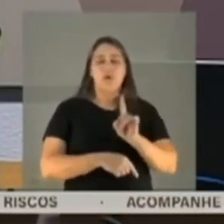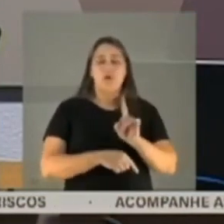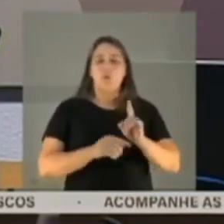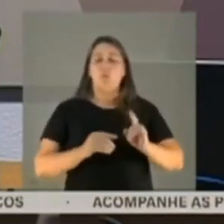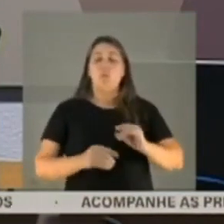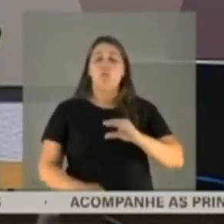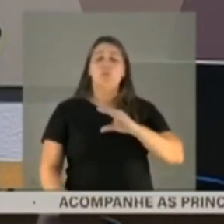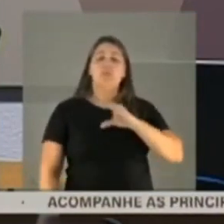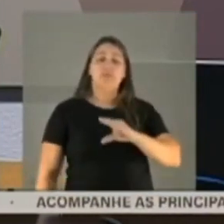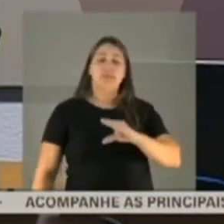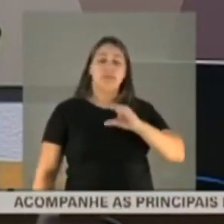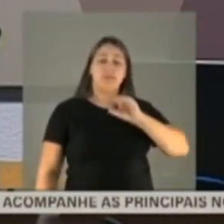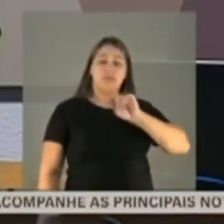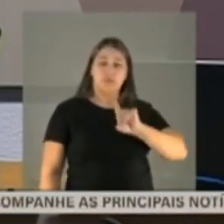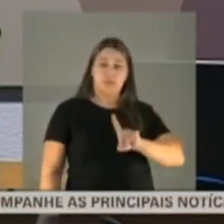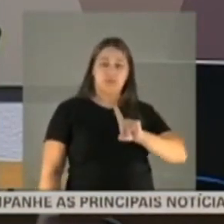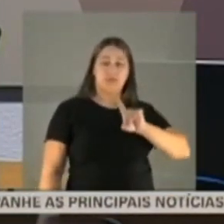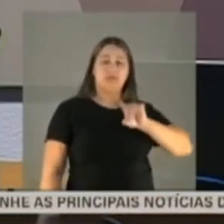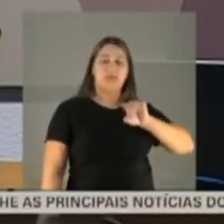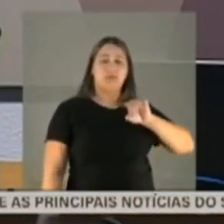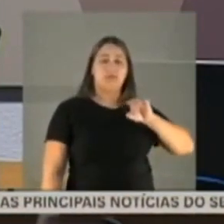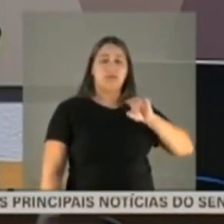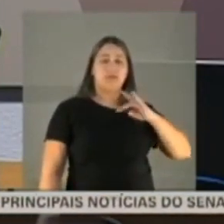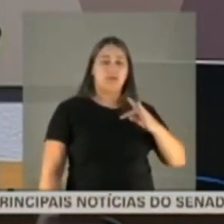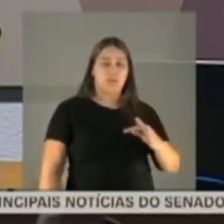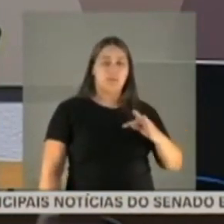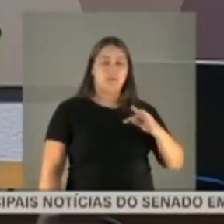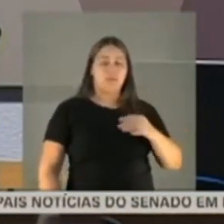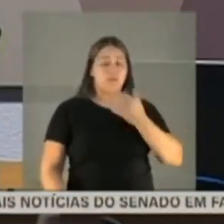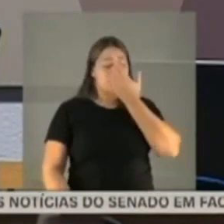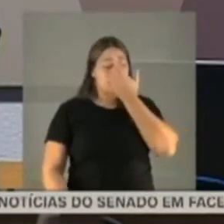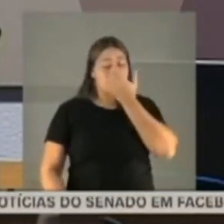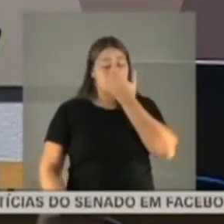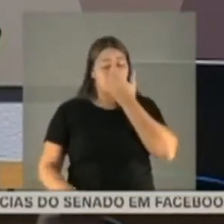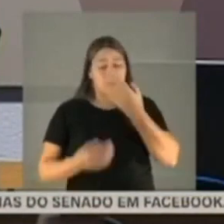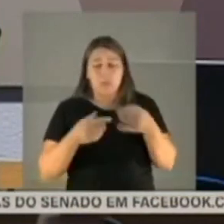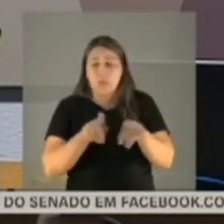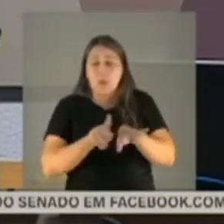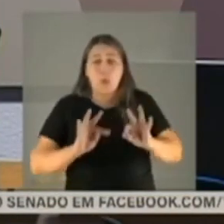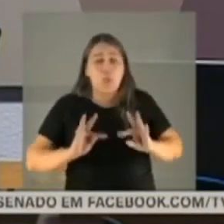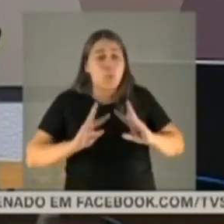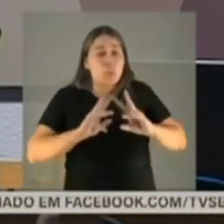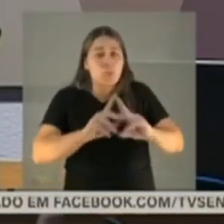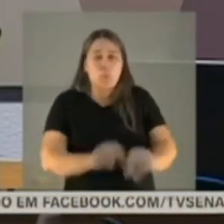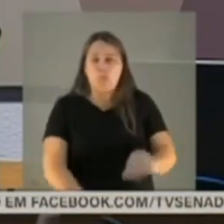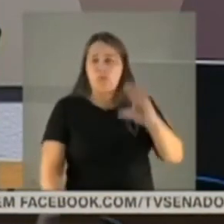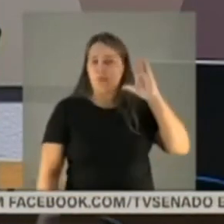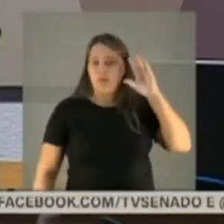o Centro de Doenças Transmissíveis dos Estados Unidos, contraria toda a lógica da ciência.